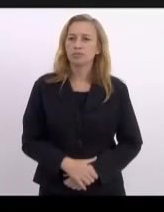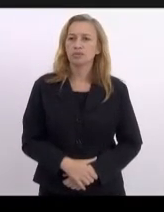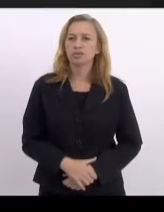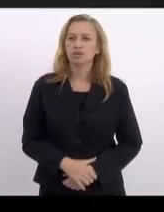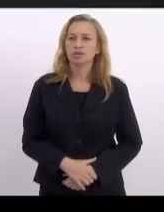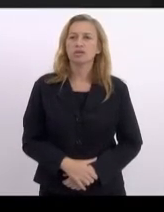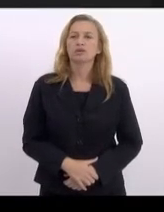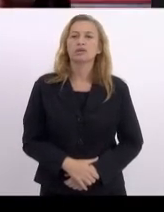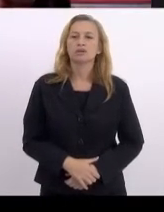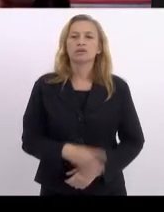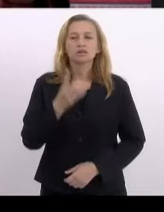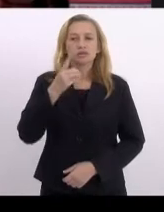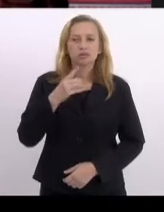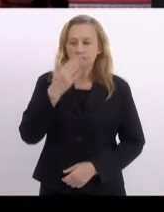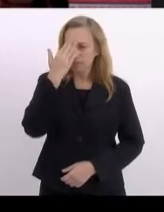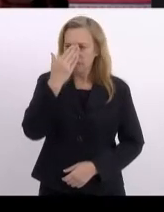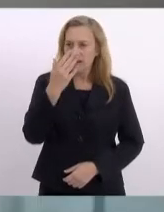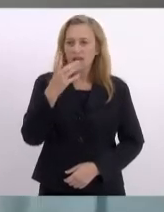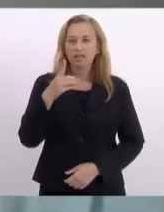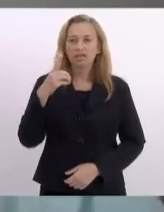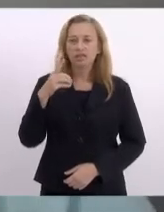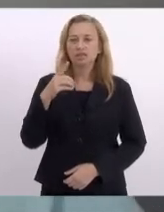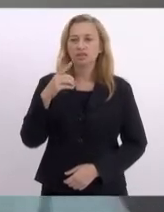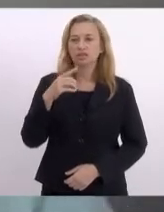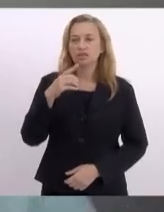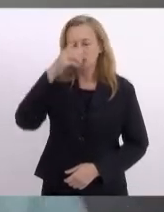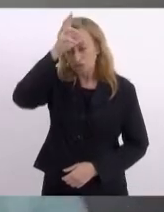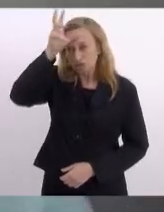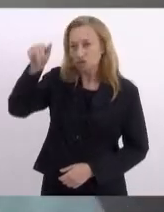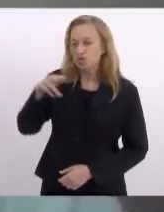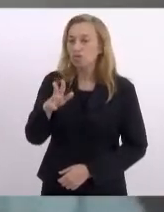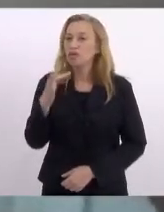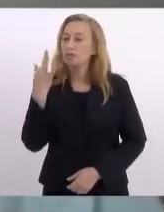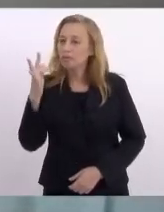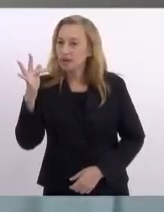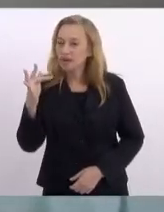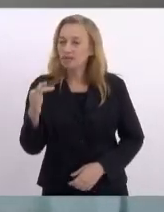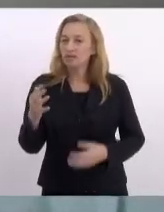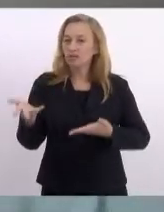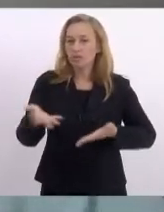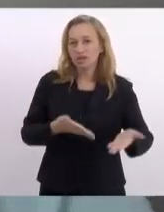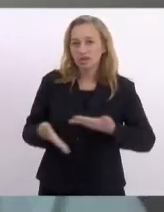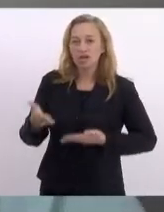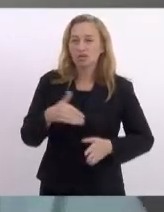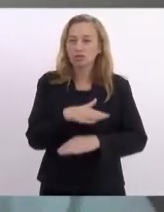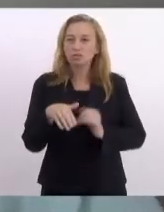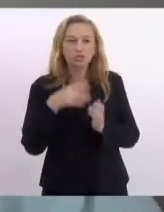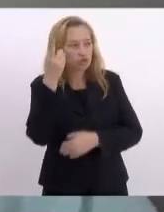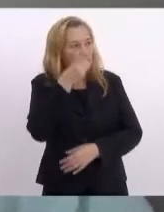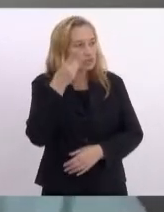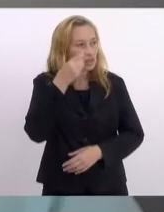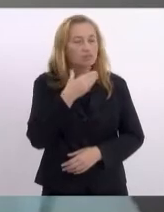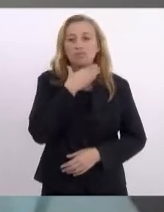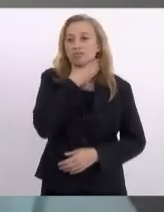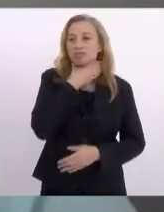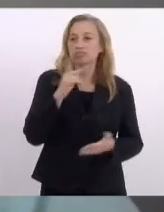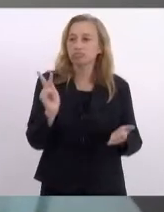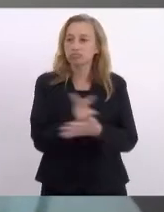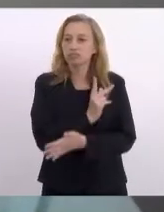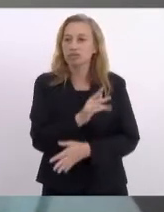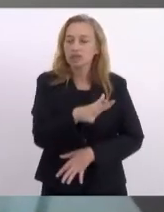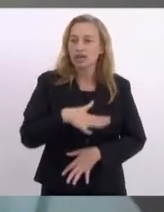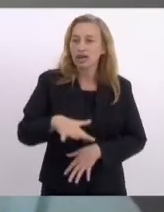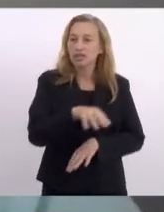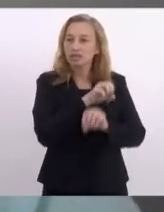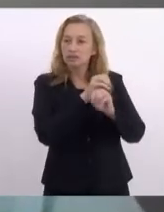Obrigado, deputada Tia Ju, serei muito breve, só quero partilhar aqui com os demais deputados e deputadas uma crise que está acontecendo na